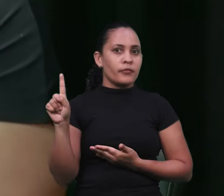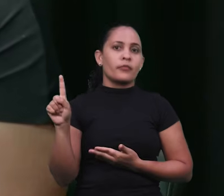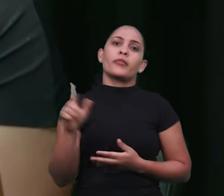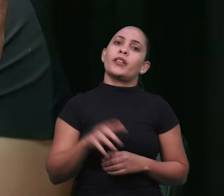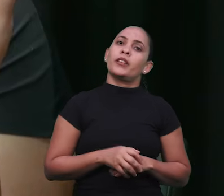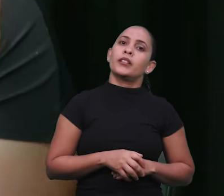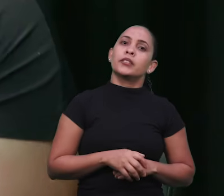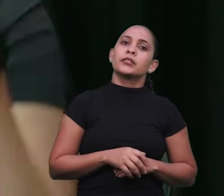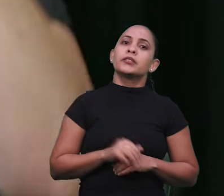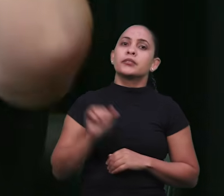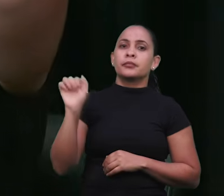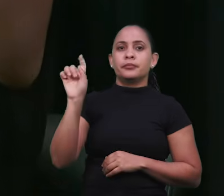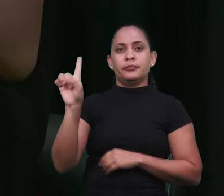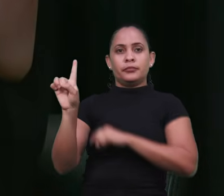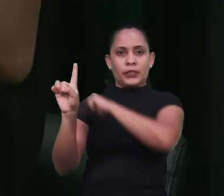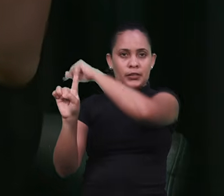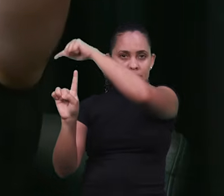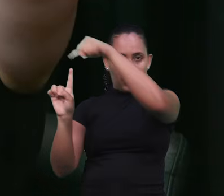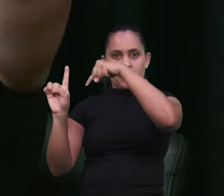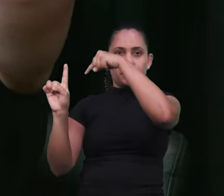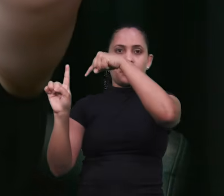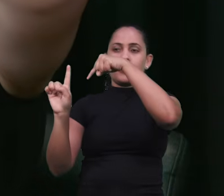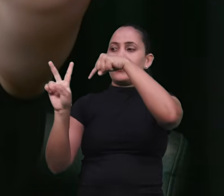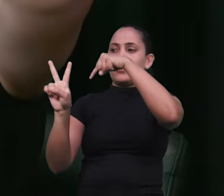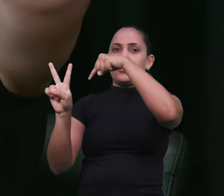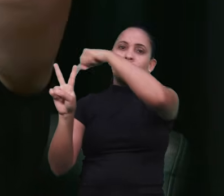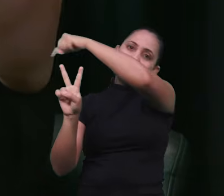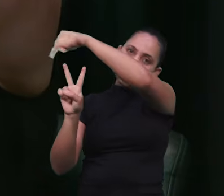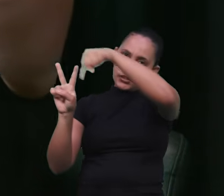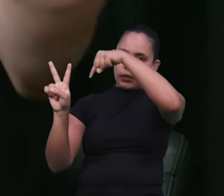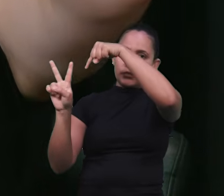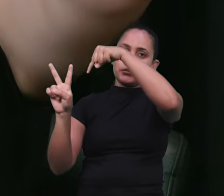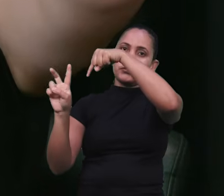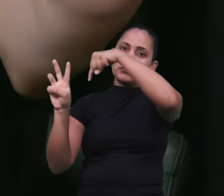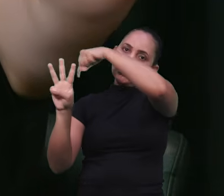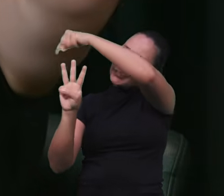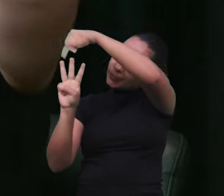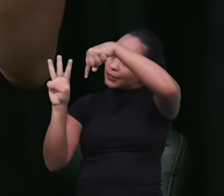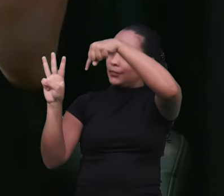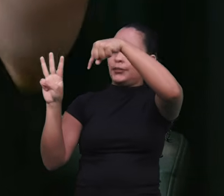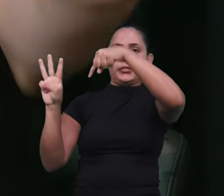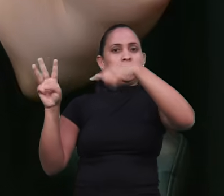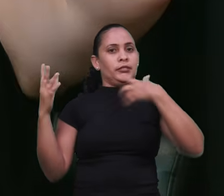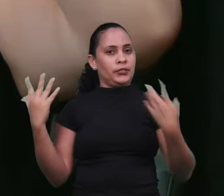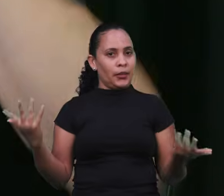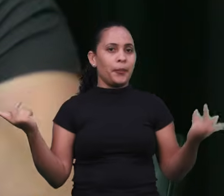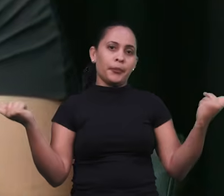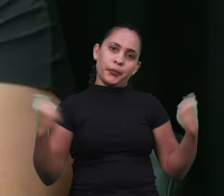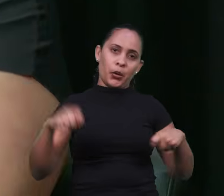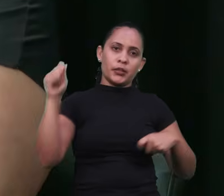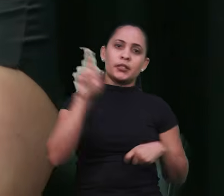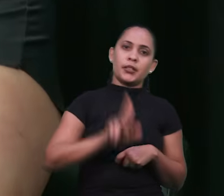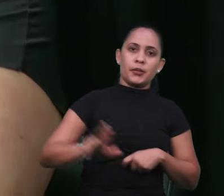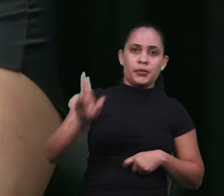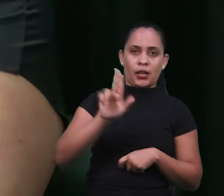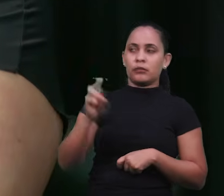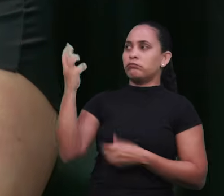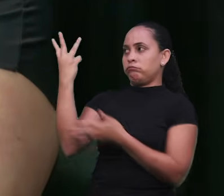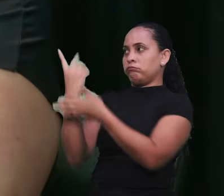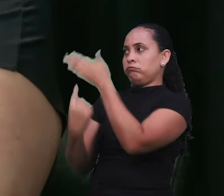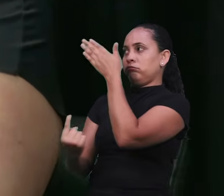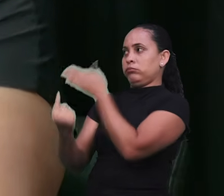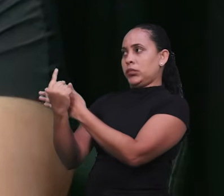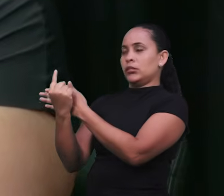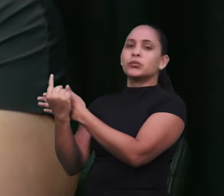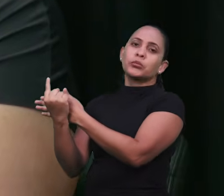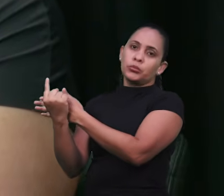da divindade de Deus. Então, é santo, santo, santo. As três pessoas, né, da